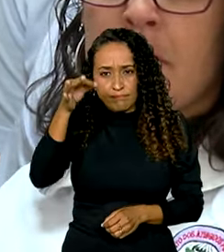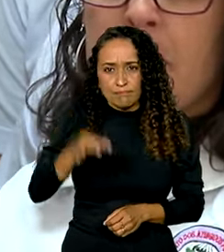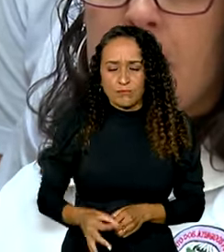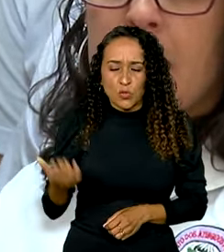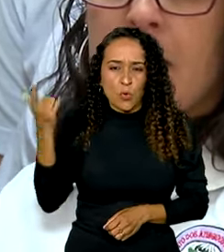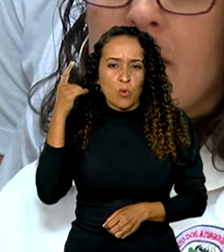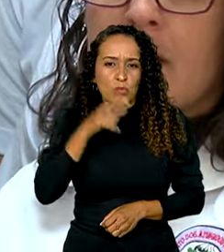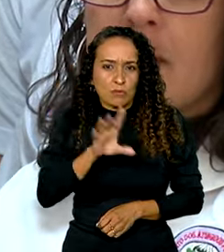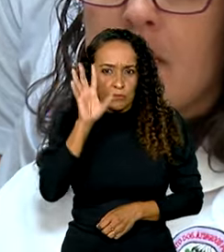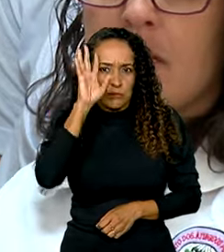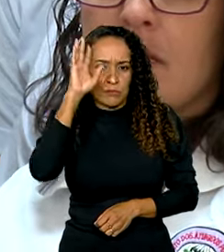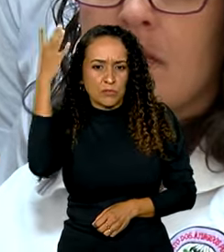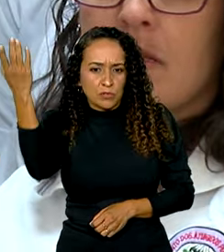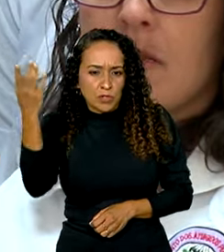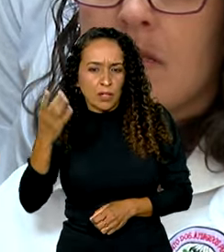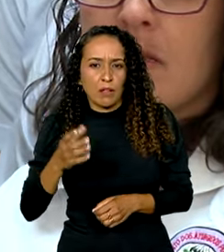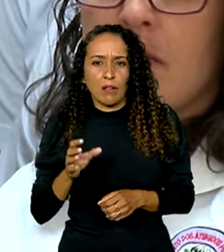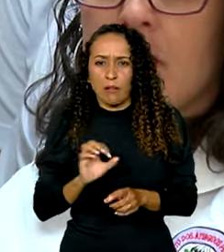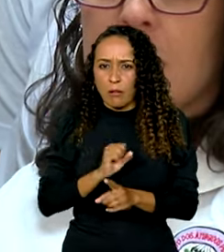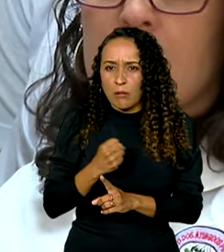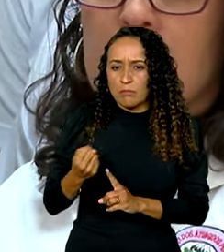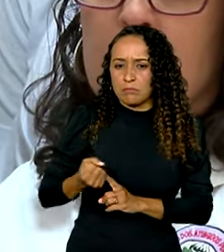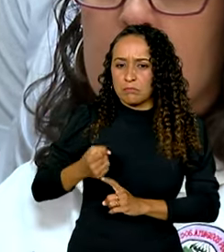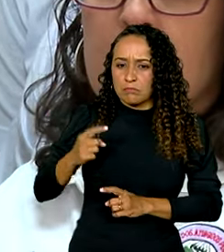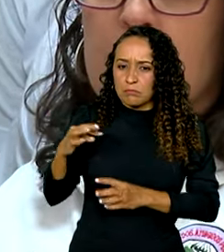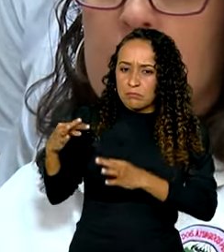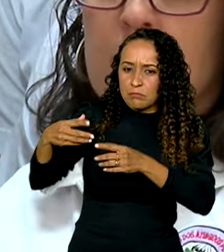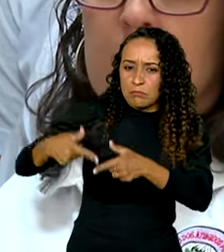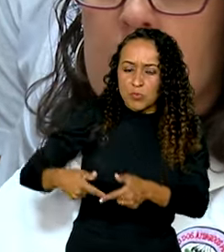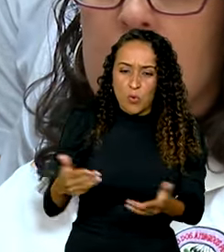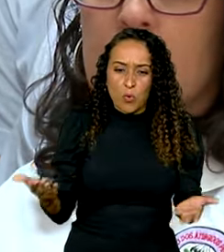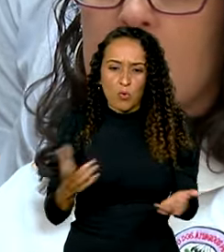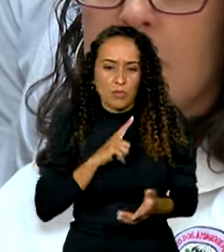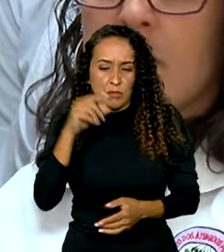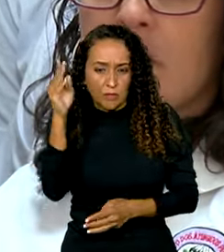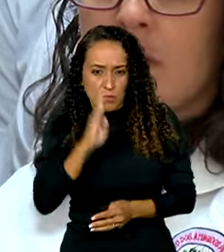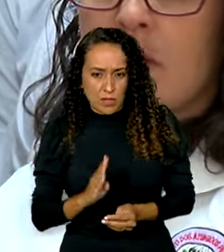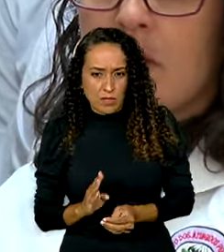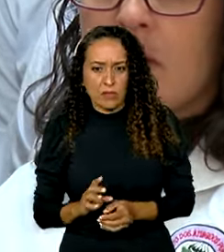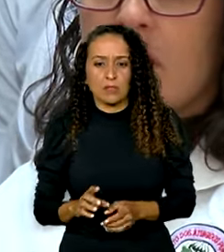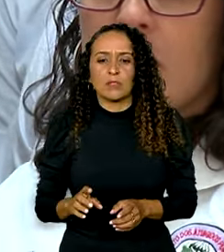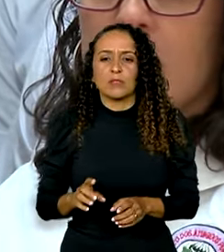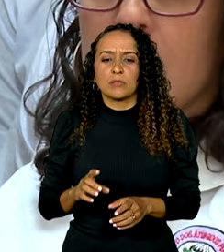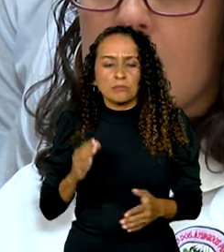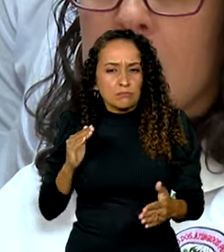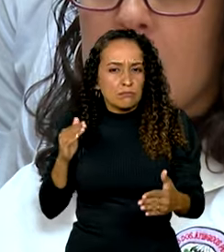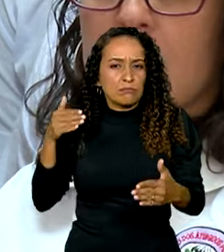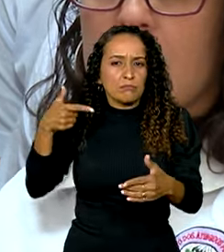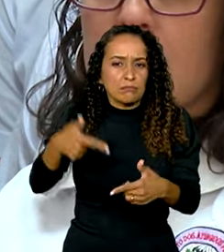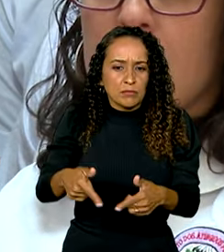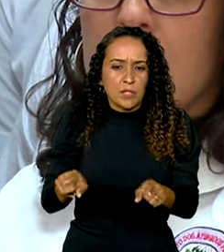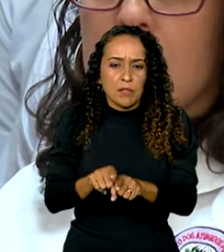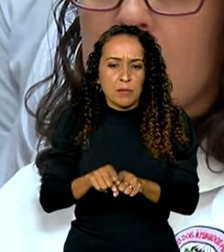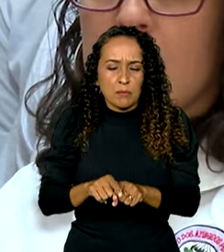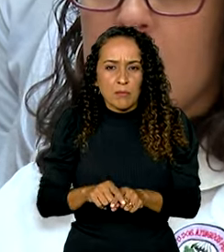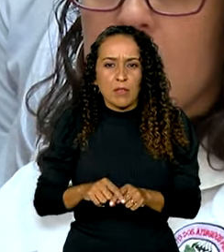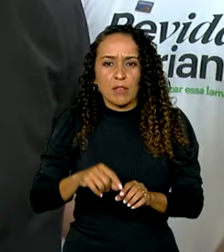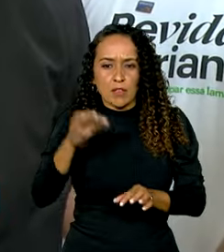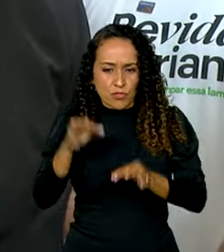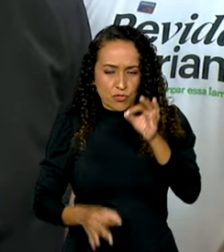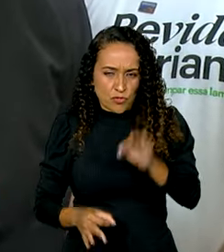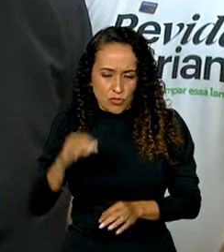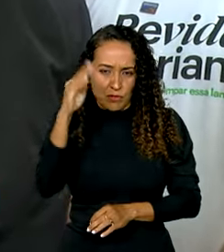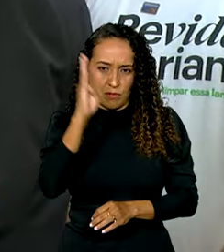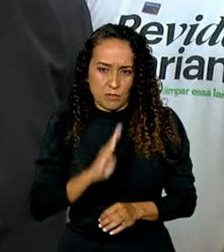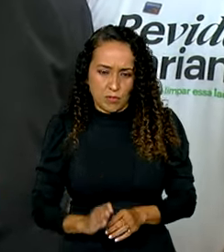consiga resolver o passivo social que esse povo tem hoje no Brasil e que a gente alcance os princípios da justiça em nosso país.